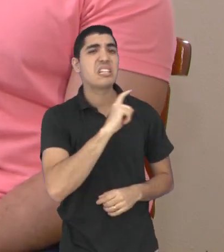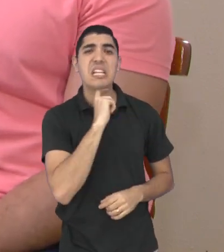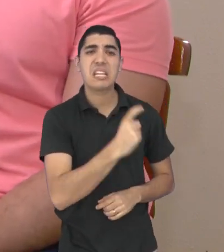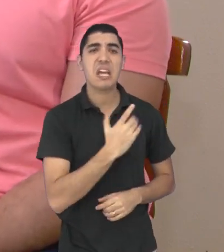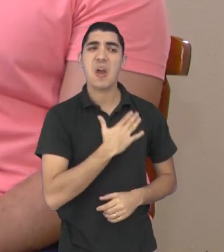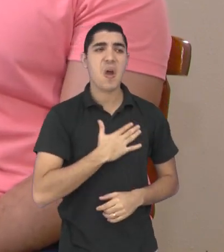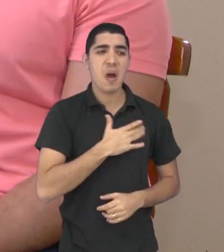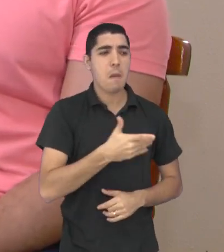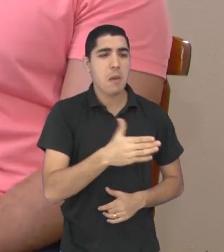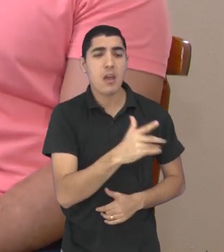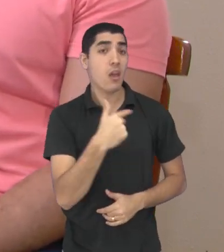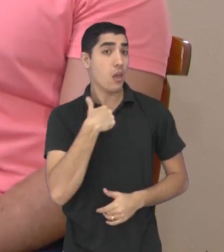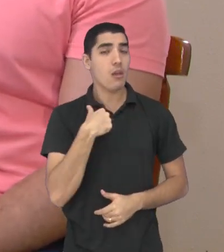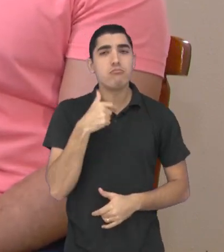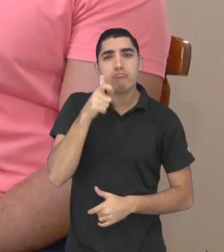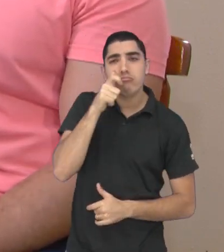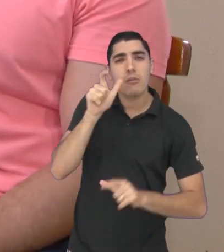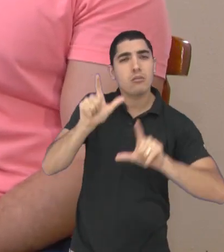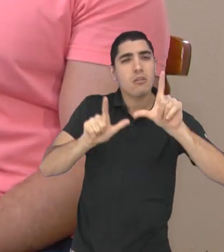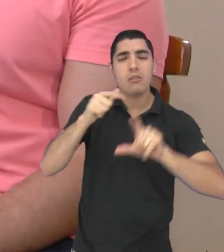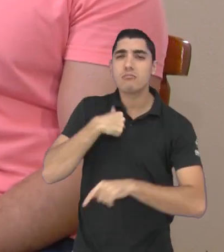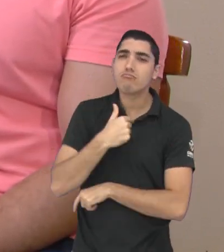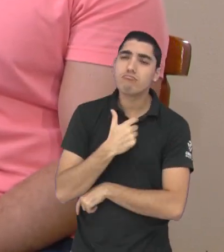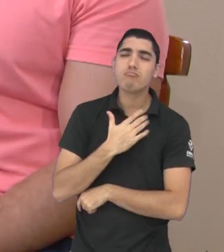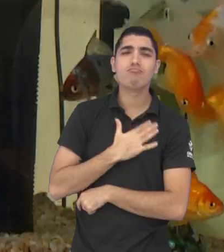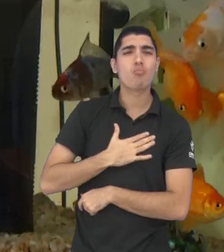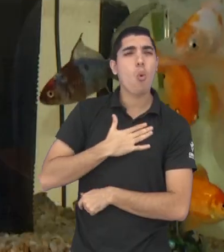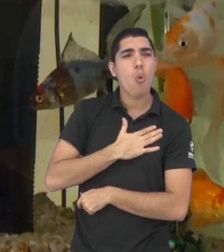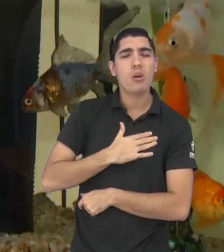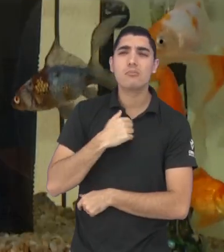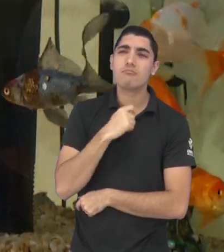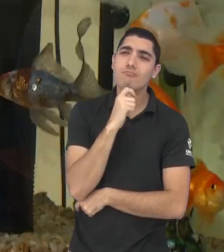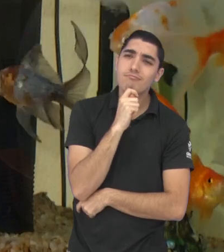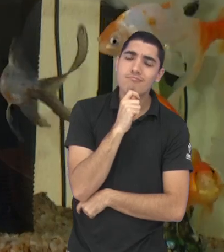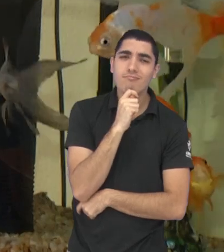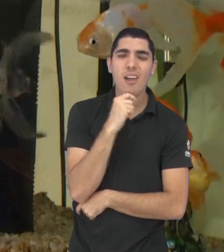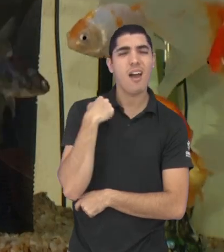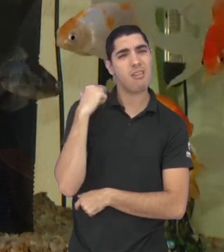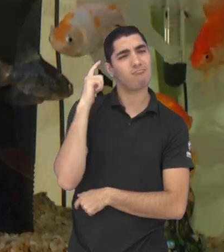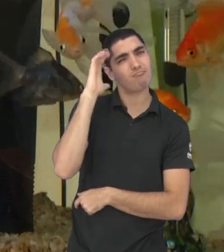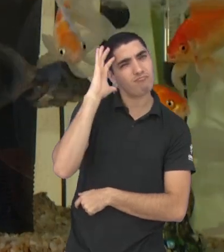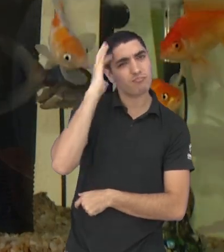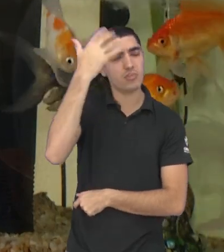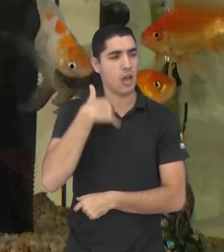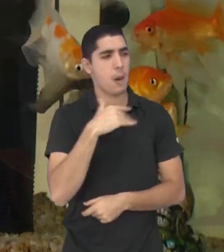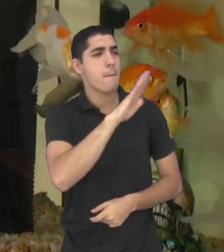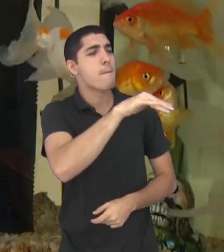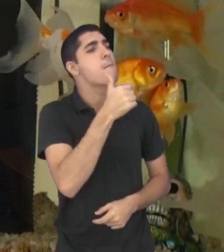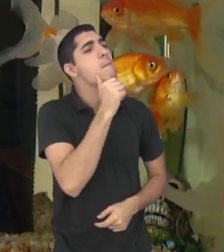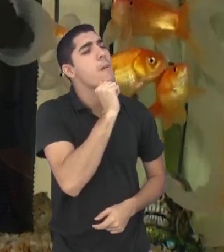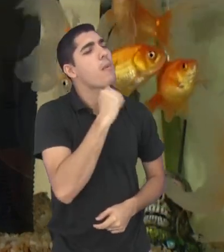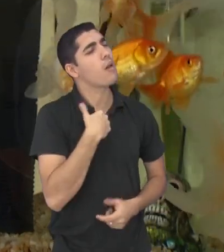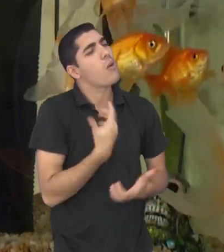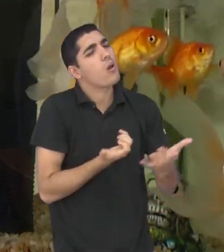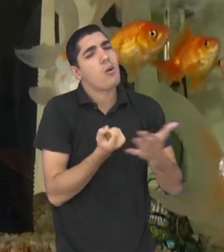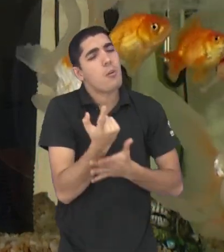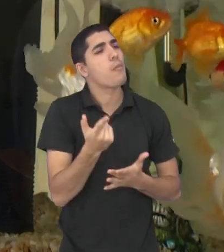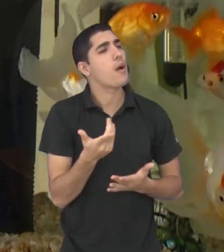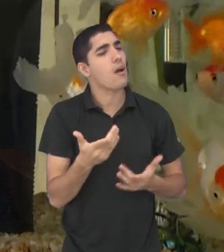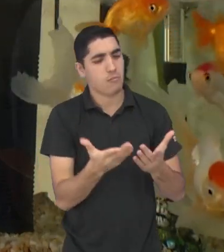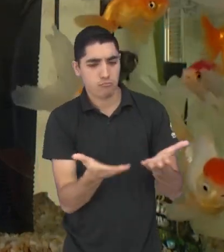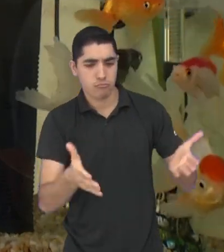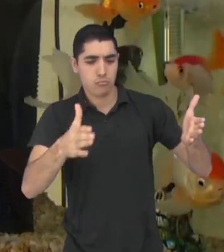aquário. Eu mesmo que via, né, a televisão, achava aquele negócio muito legal. Sim. E eu decidi, falei, pai, quero comprar um aquário, quero ter